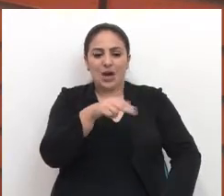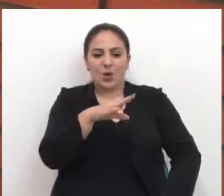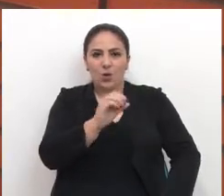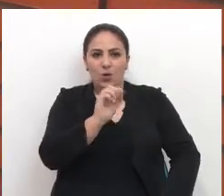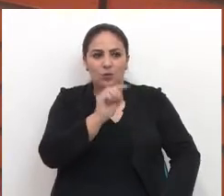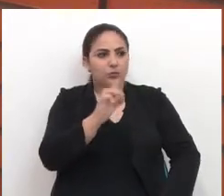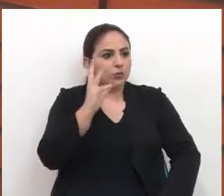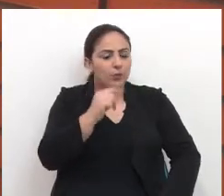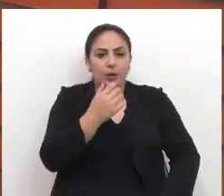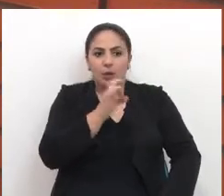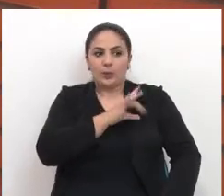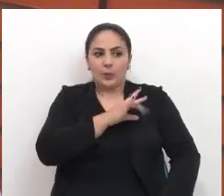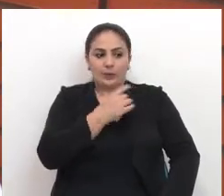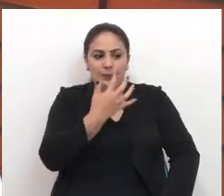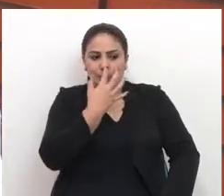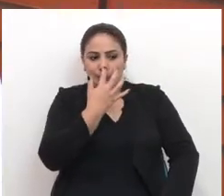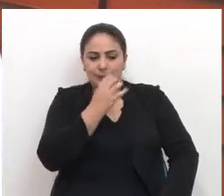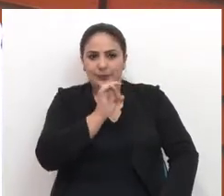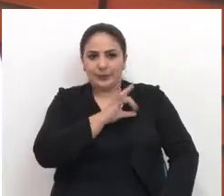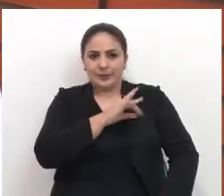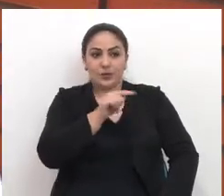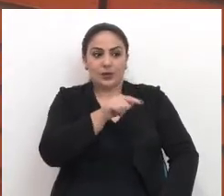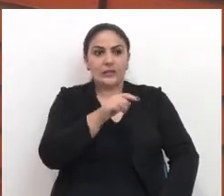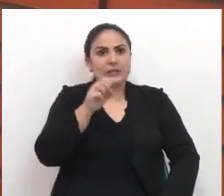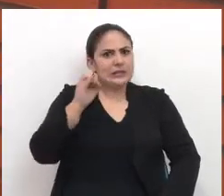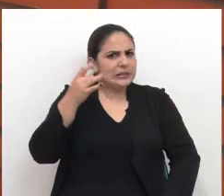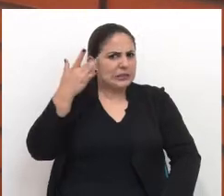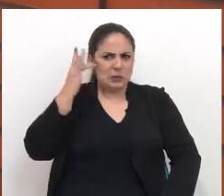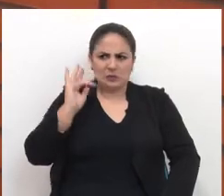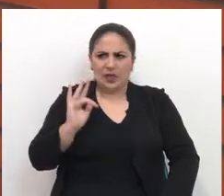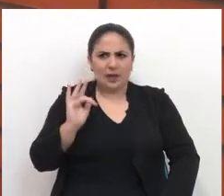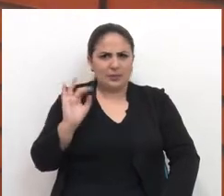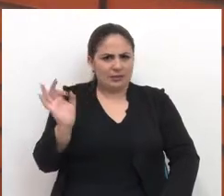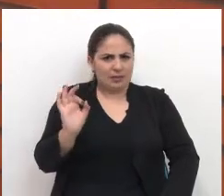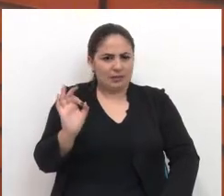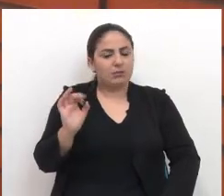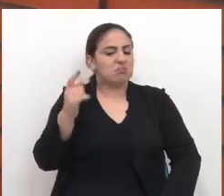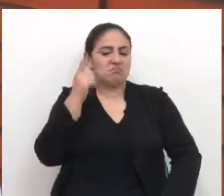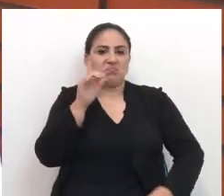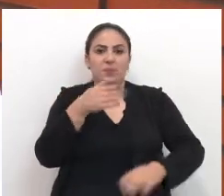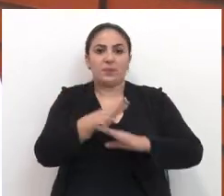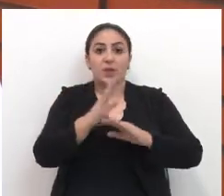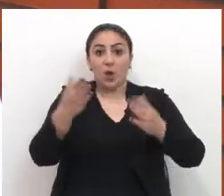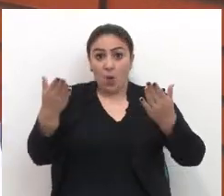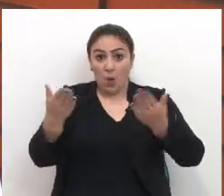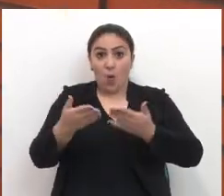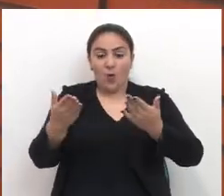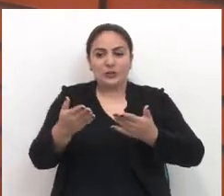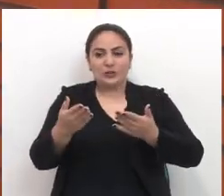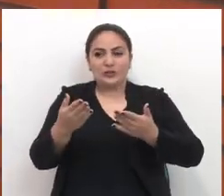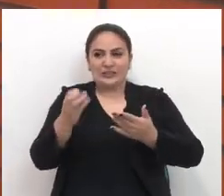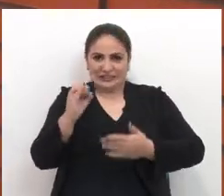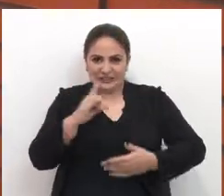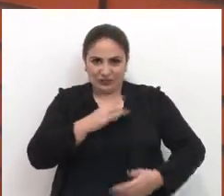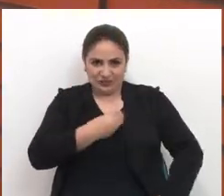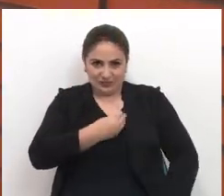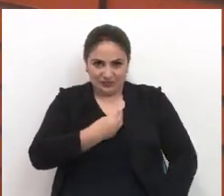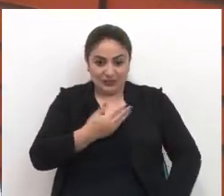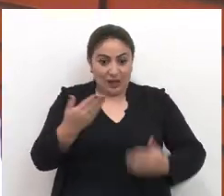tinha receio e tinha medo dele. Se não soubesse, não passava. Eu digo hoje, se o